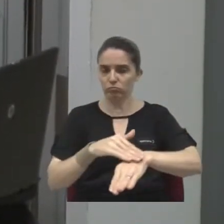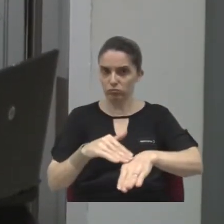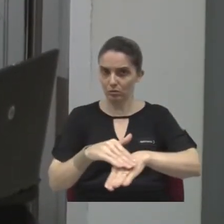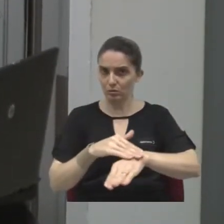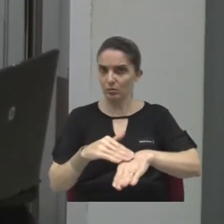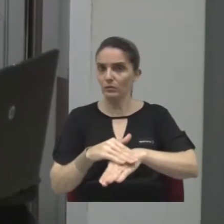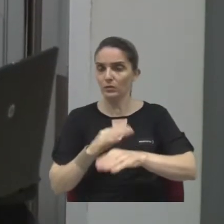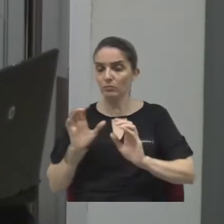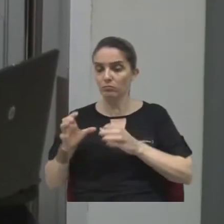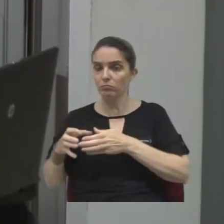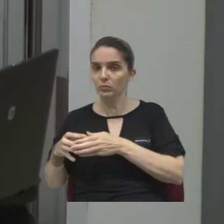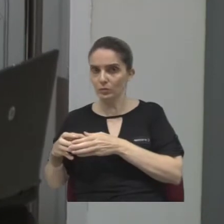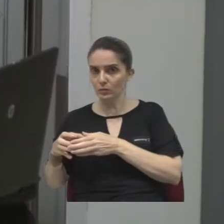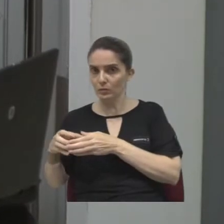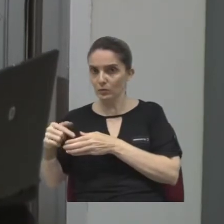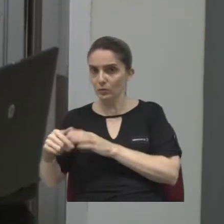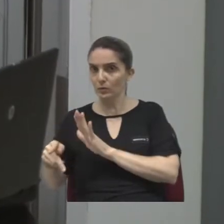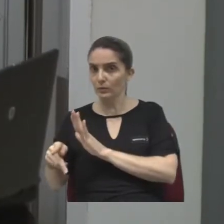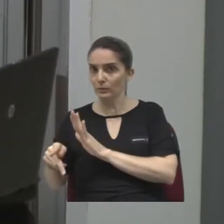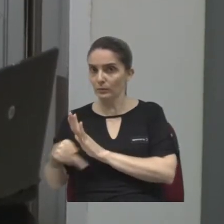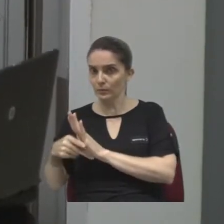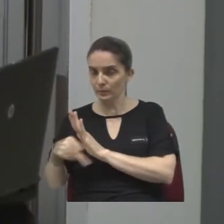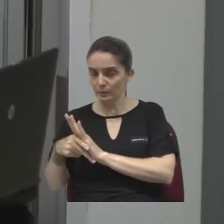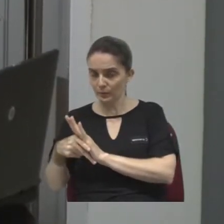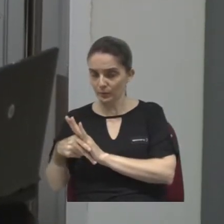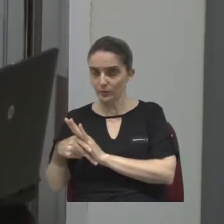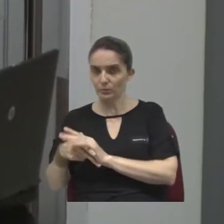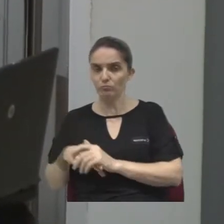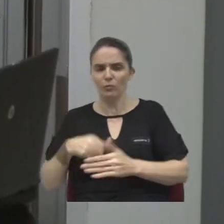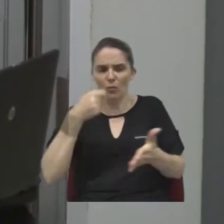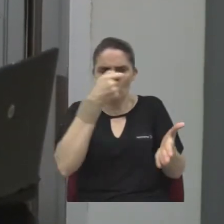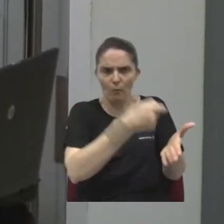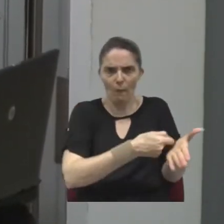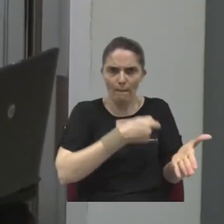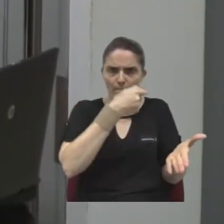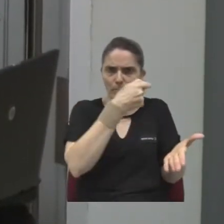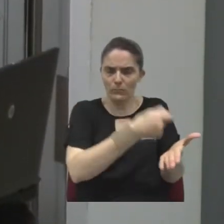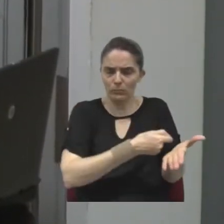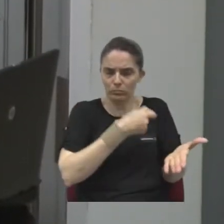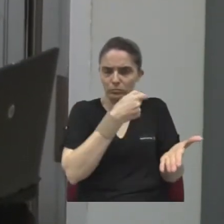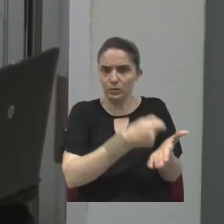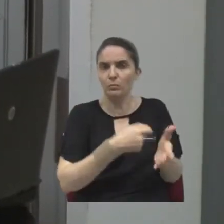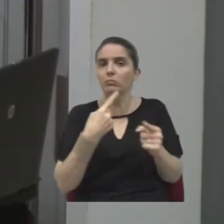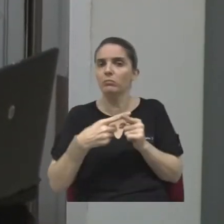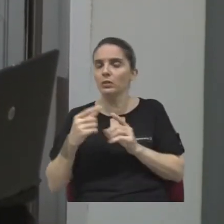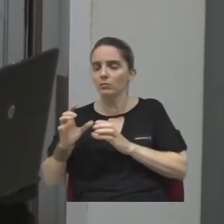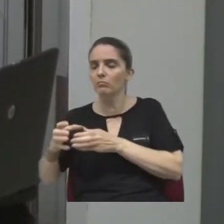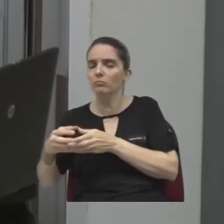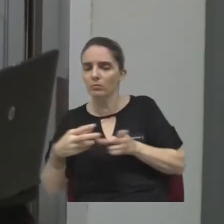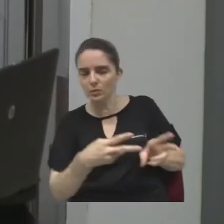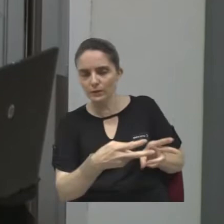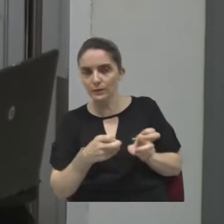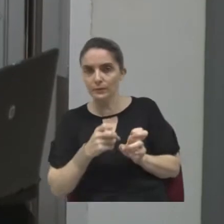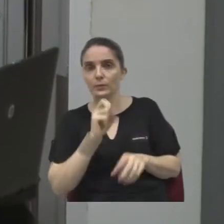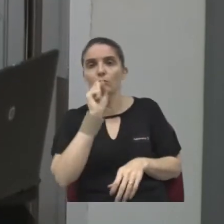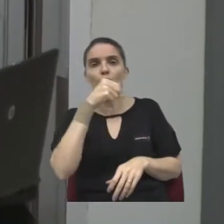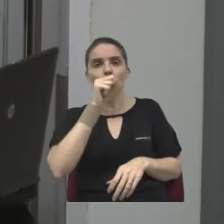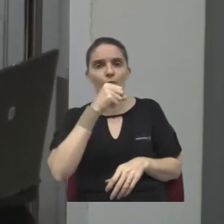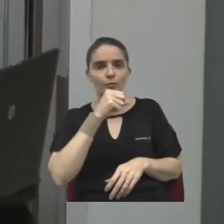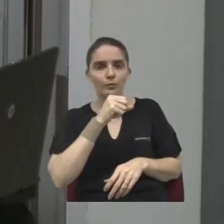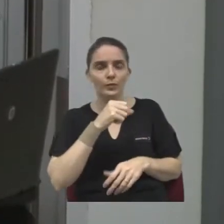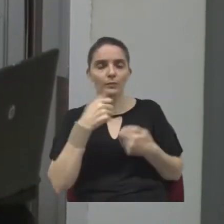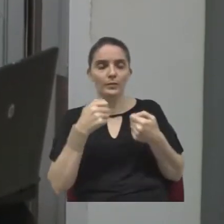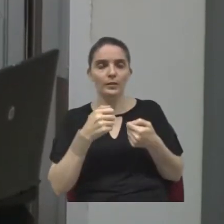a gente é uma cobrança que, diante de alguns problemas que a gente percebeu, sim, a questão desse aerador, que